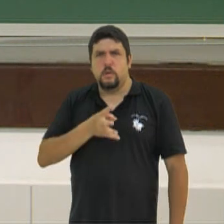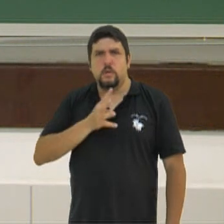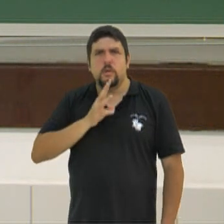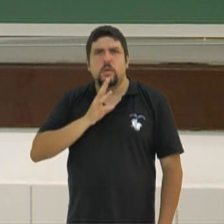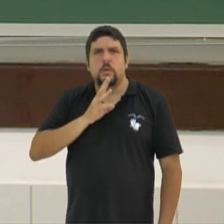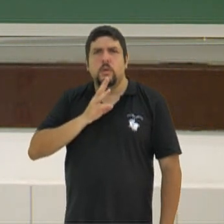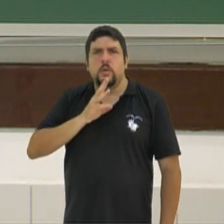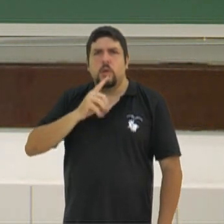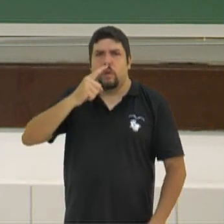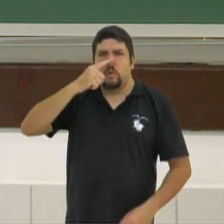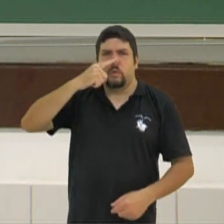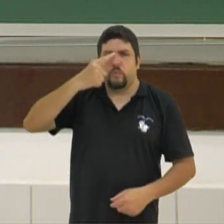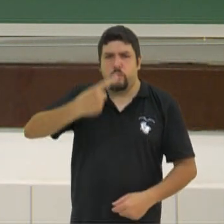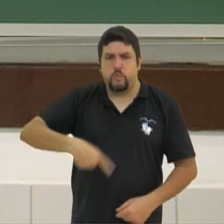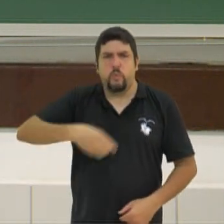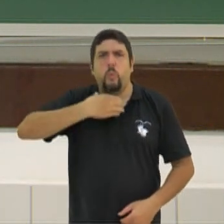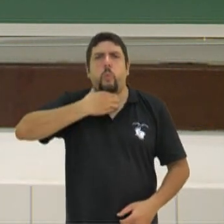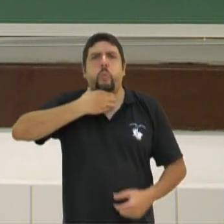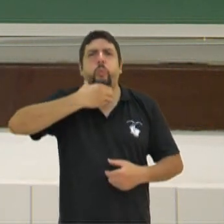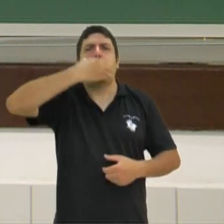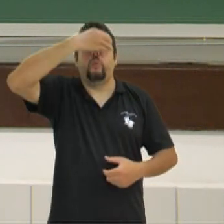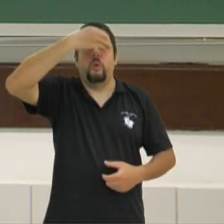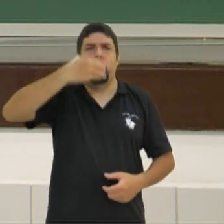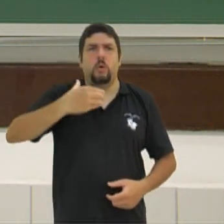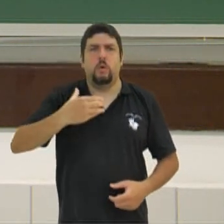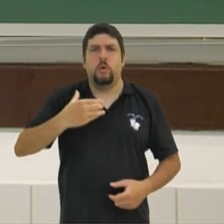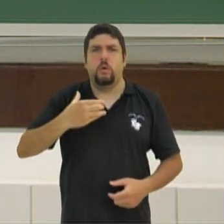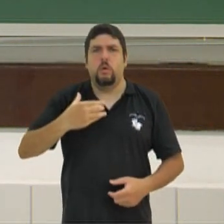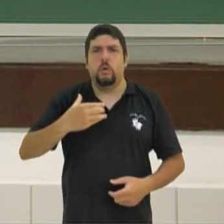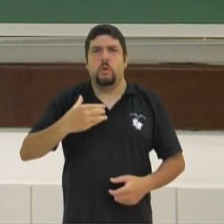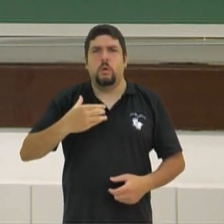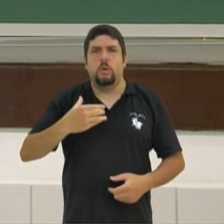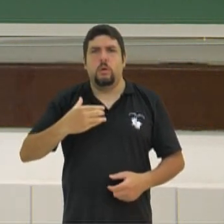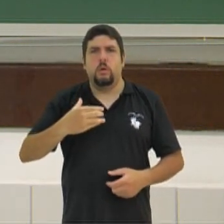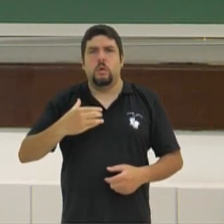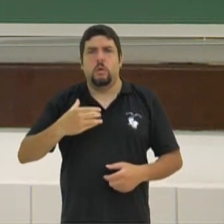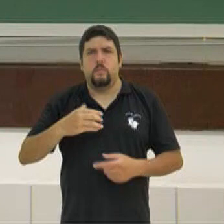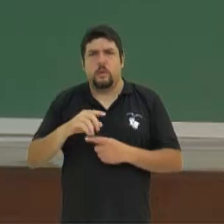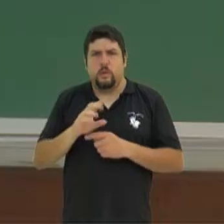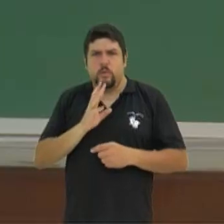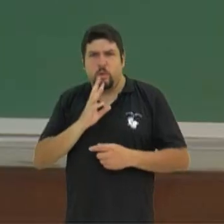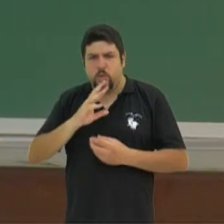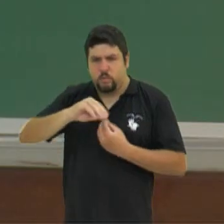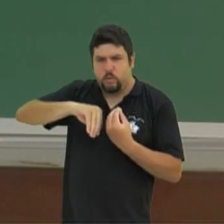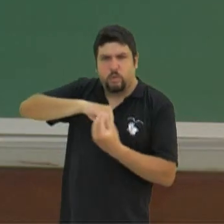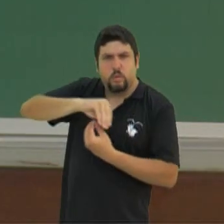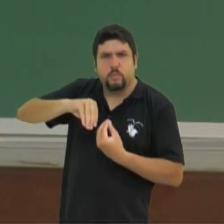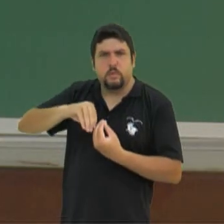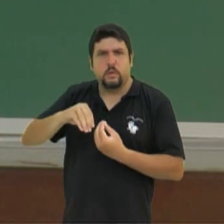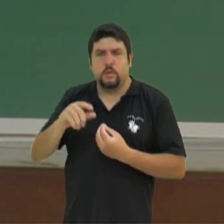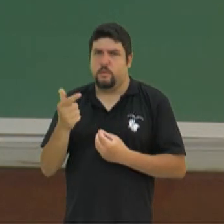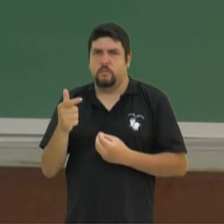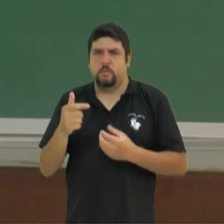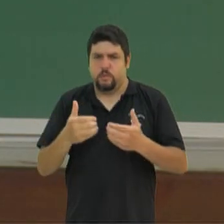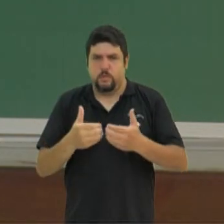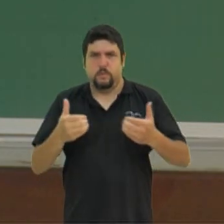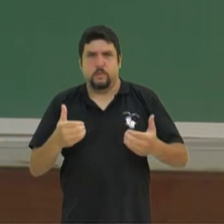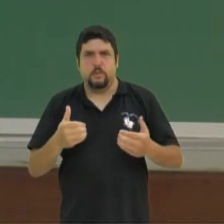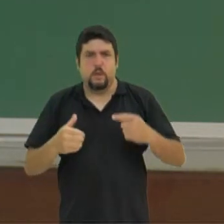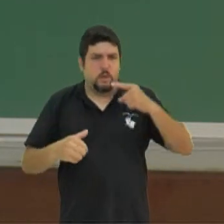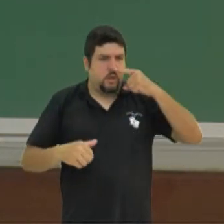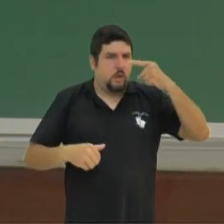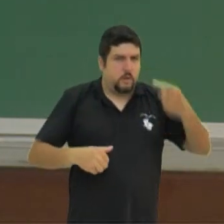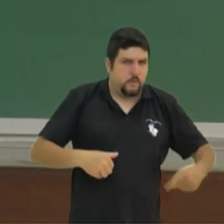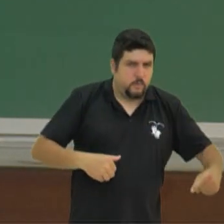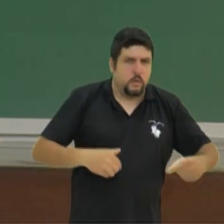um girafante? Também não? Bom, mas vocês já viram um elefante e uma girafa, correto? Pela